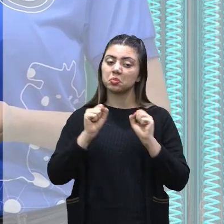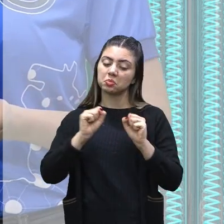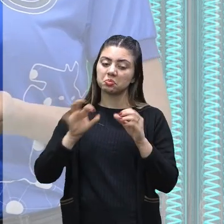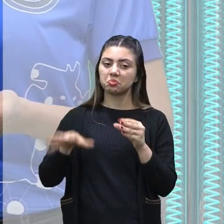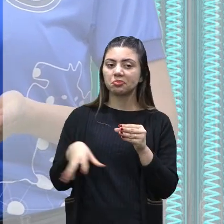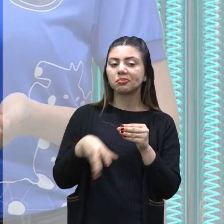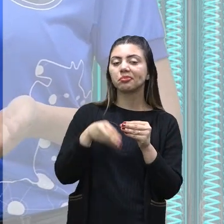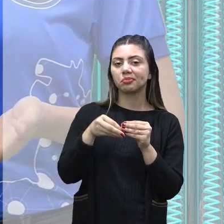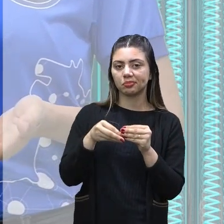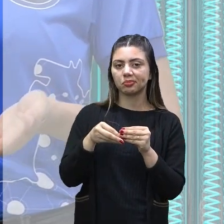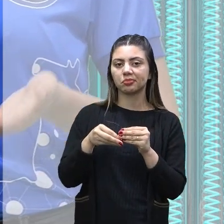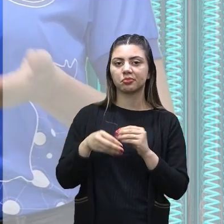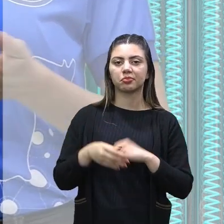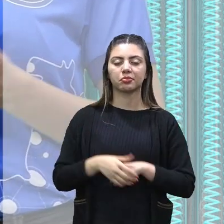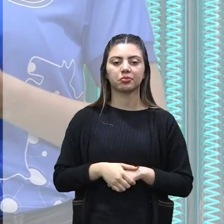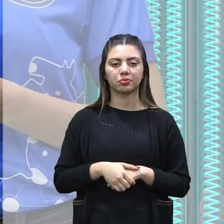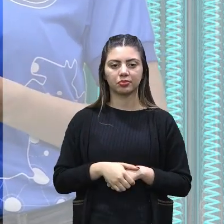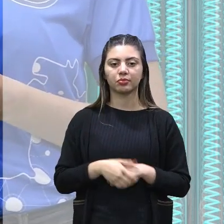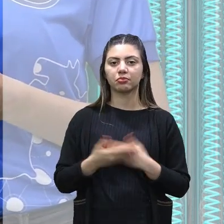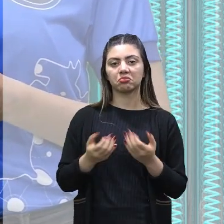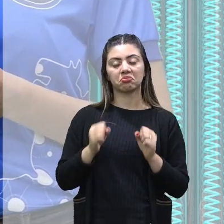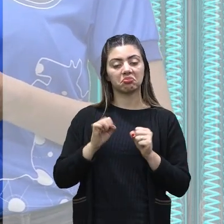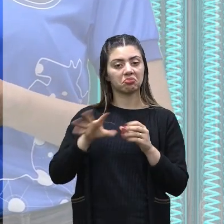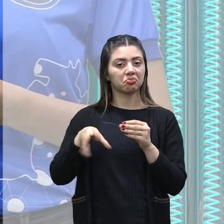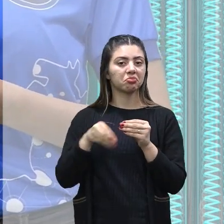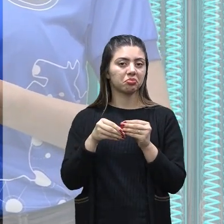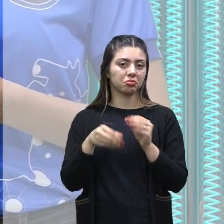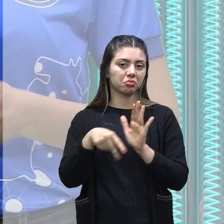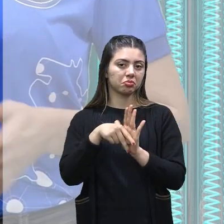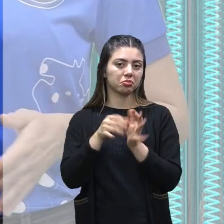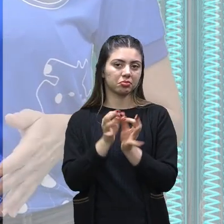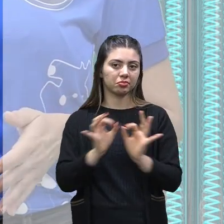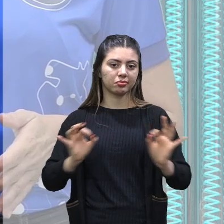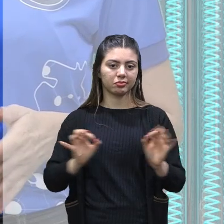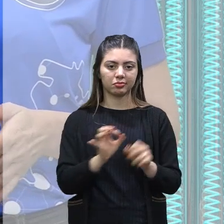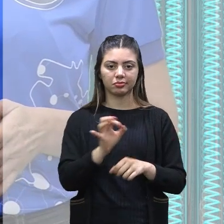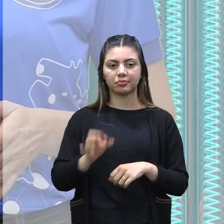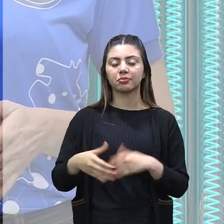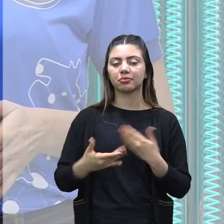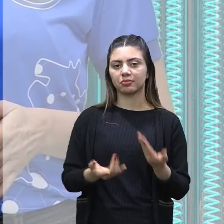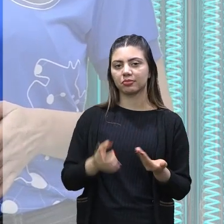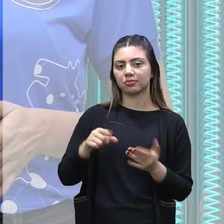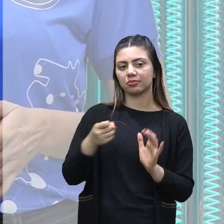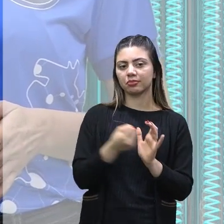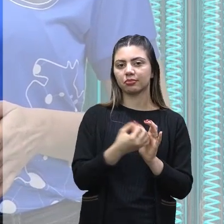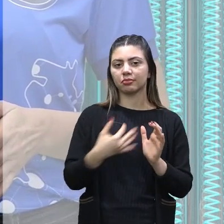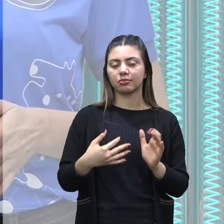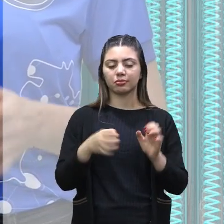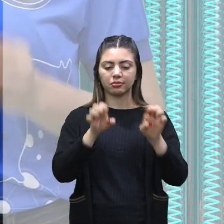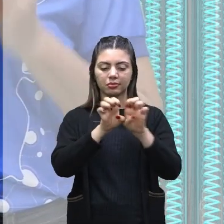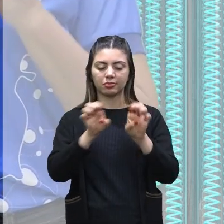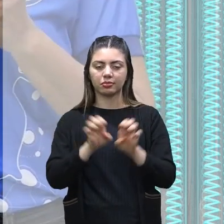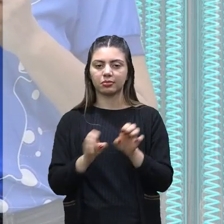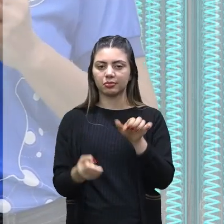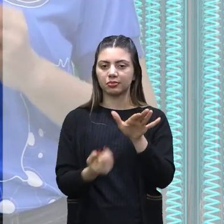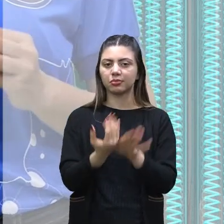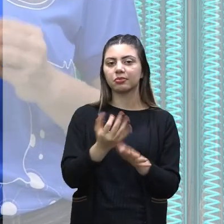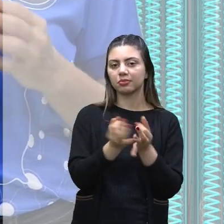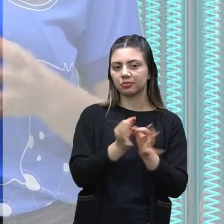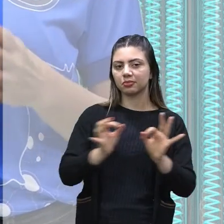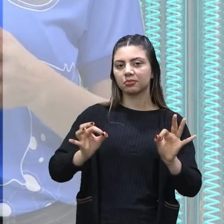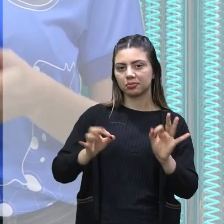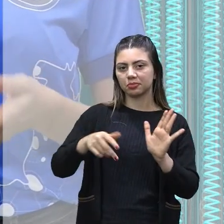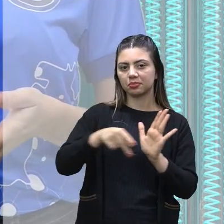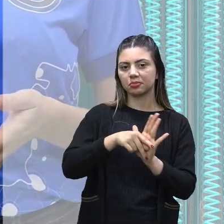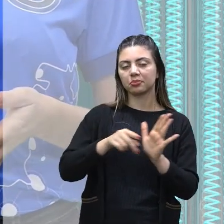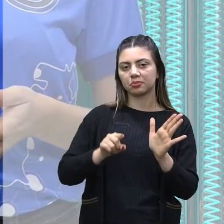o complement, que é o complemento da frase. Right? Então, esses são os elementos que eu preciso para formar uma frase